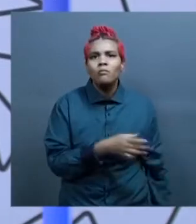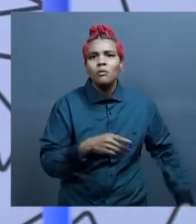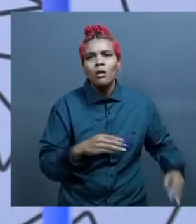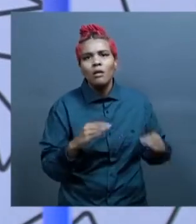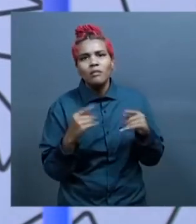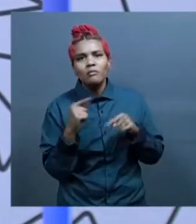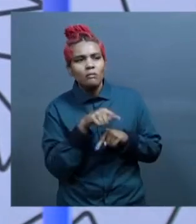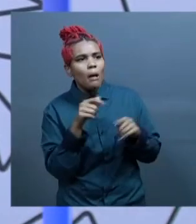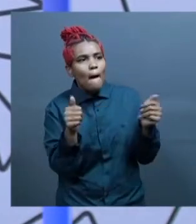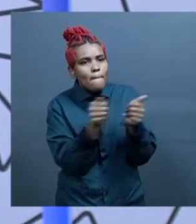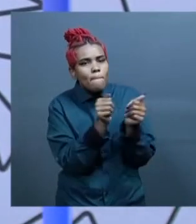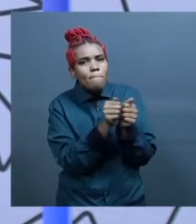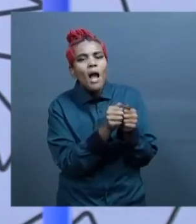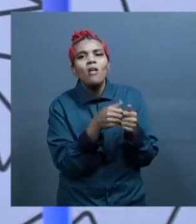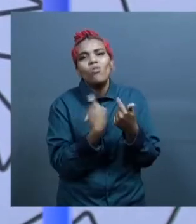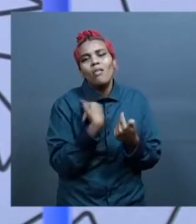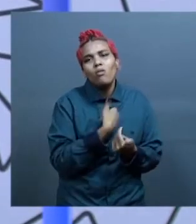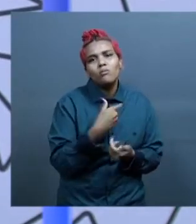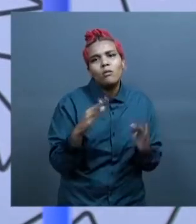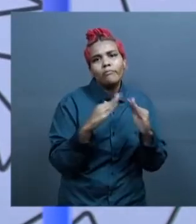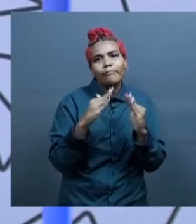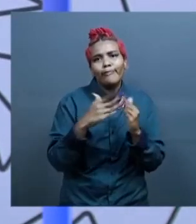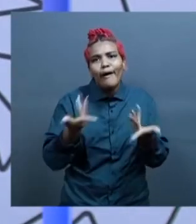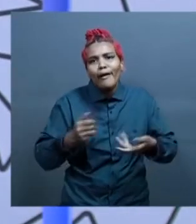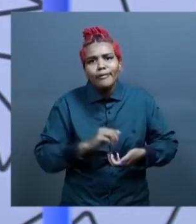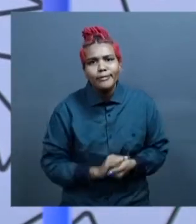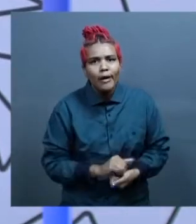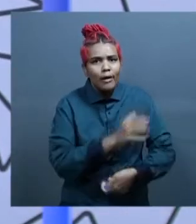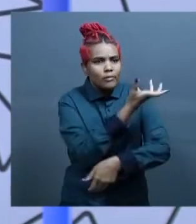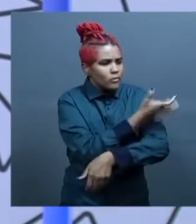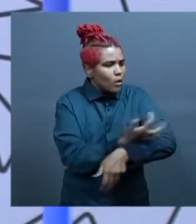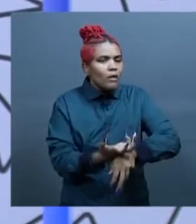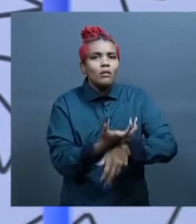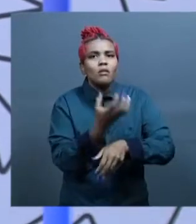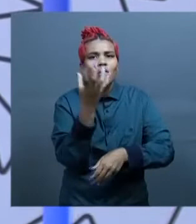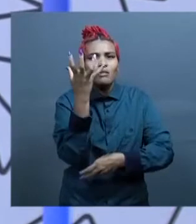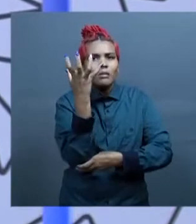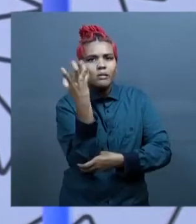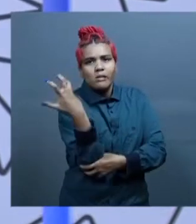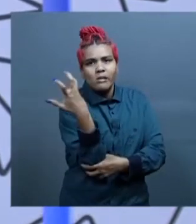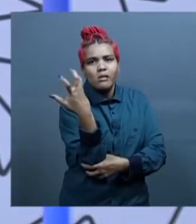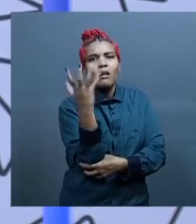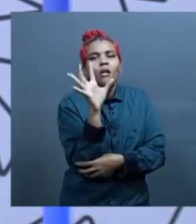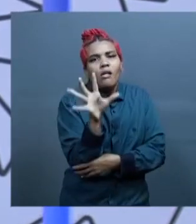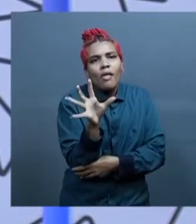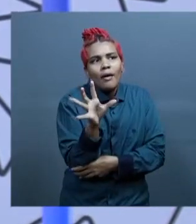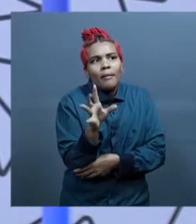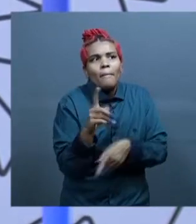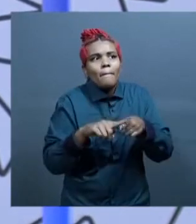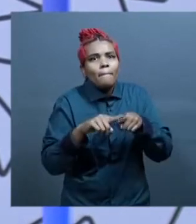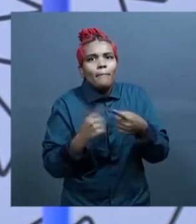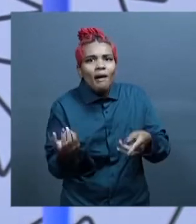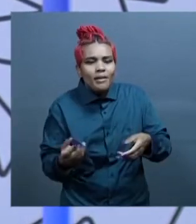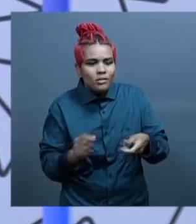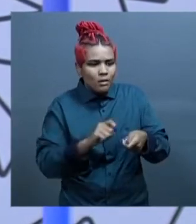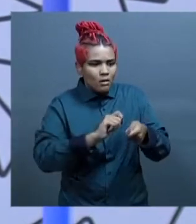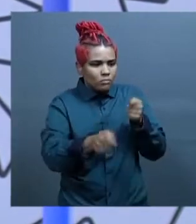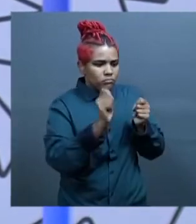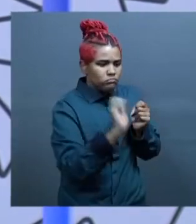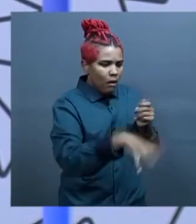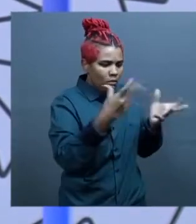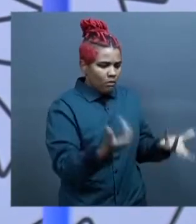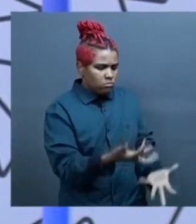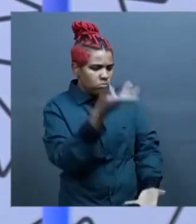está no cerrado aí de repente nós colocamos fogo né aqui no lixo na porta da casa que faz o mesmo processo